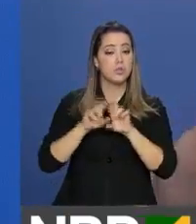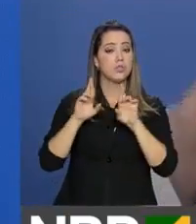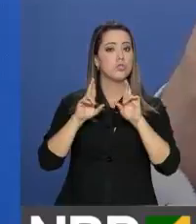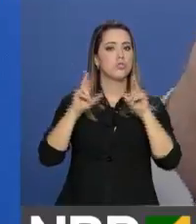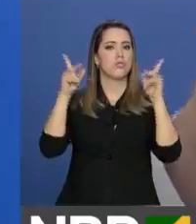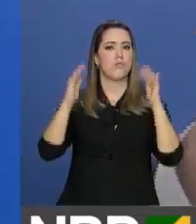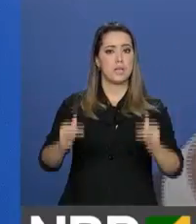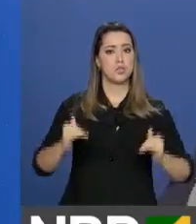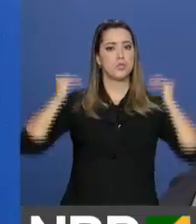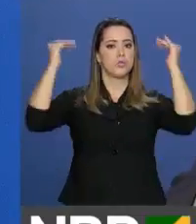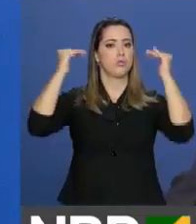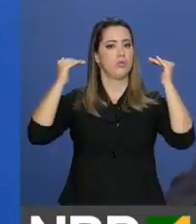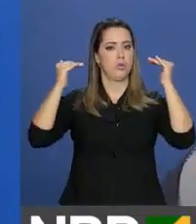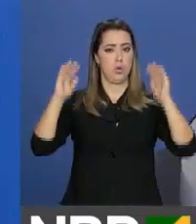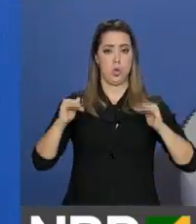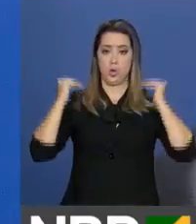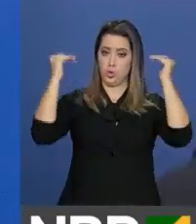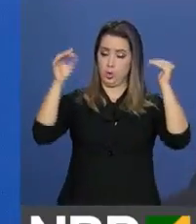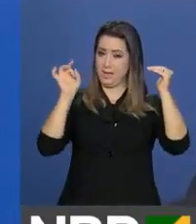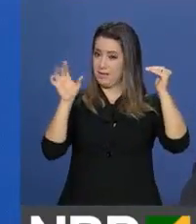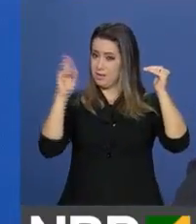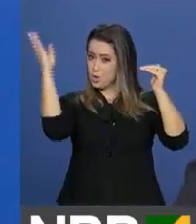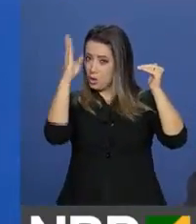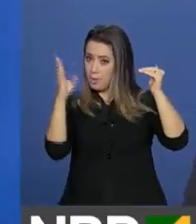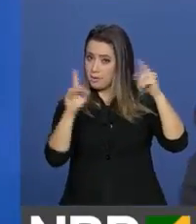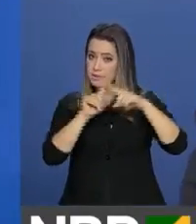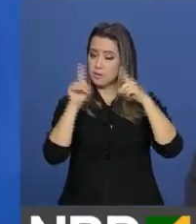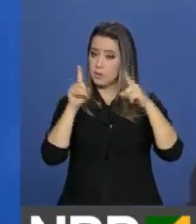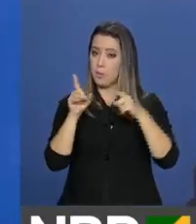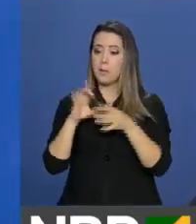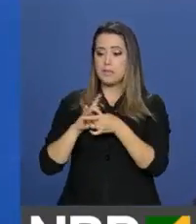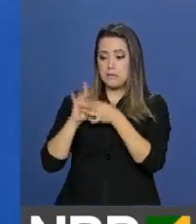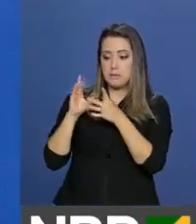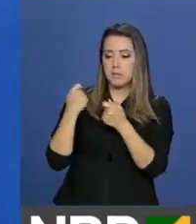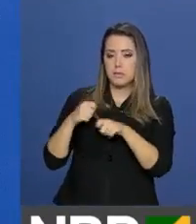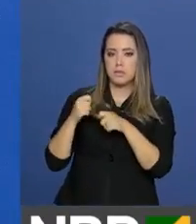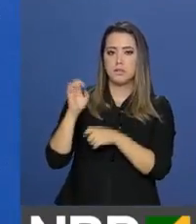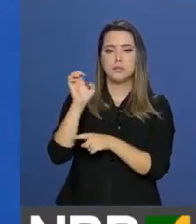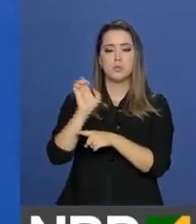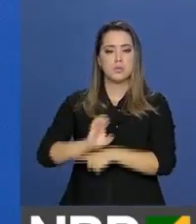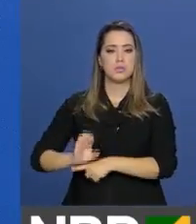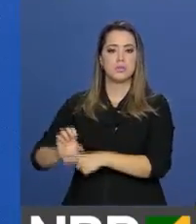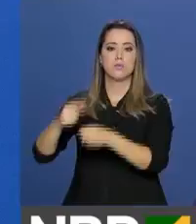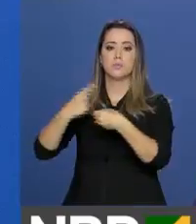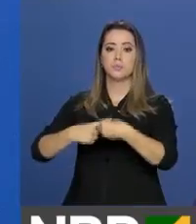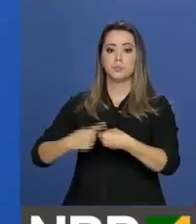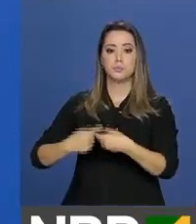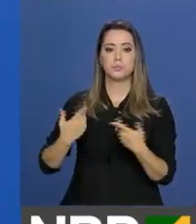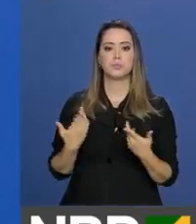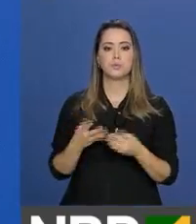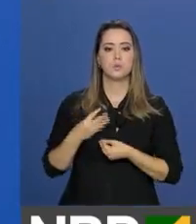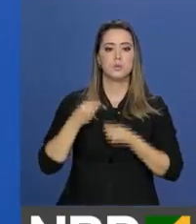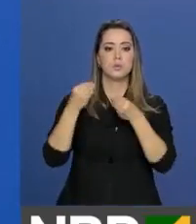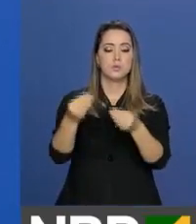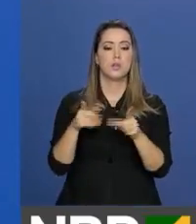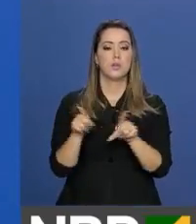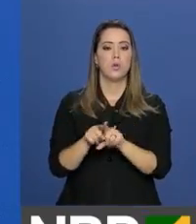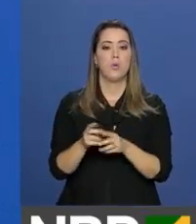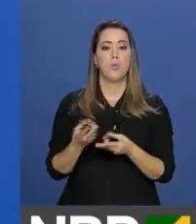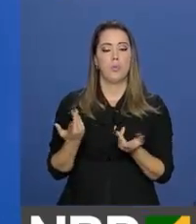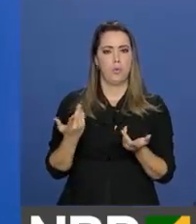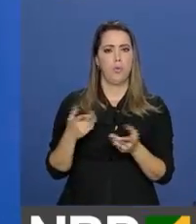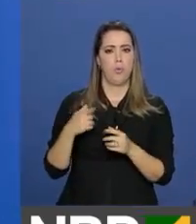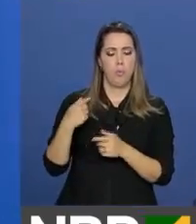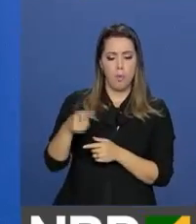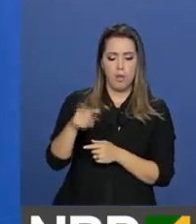União, mas a autonomia sim. E a autonomia se faz não só pela entrega de competências, como também pela entrega de recursos. E